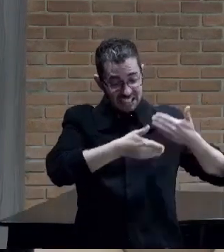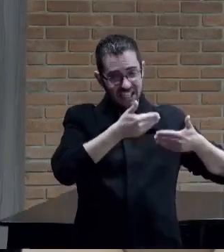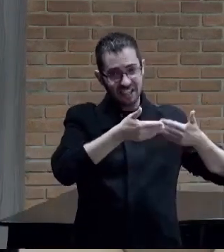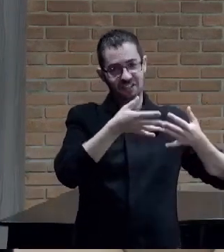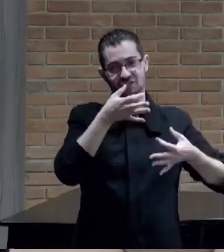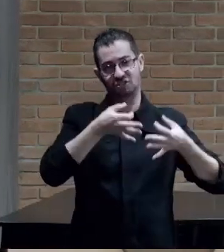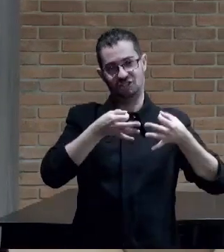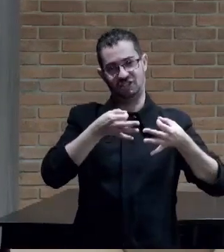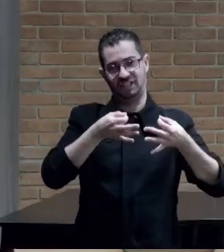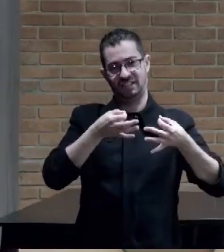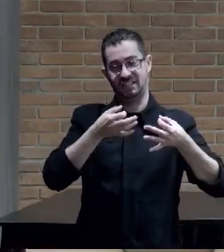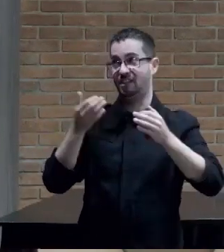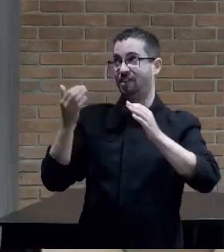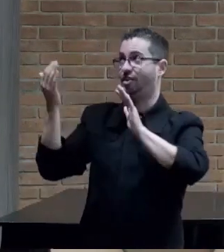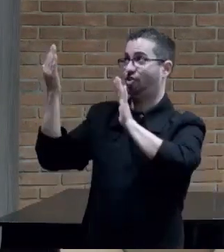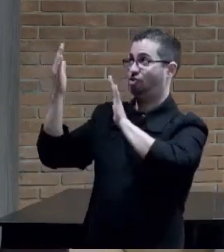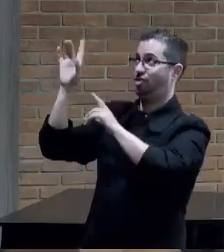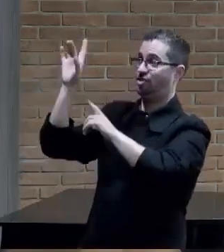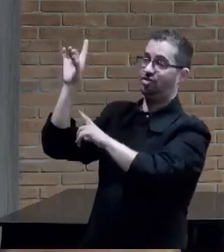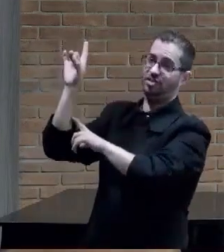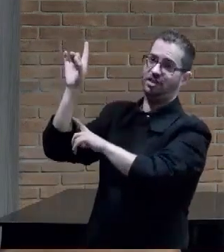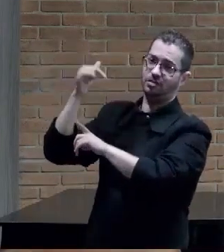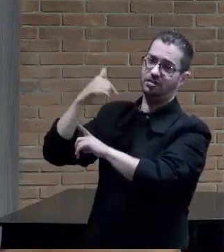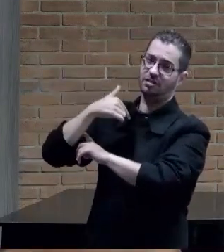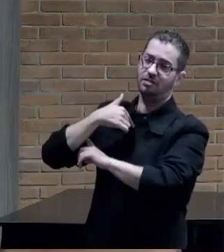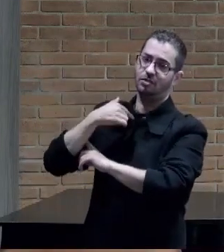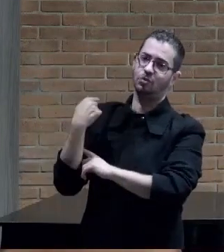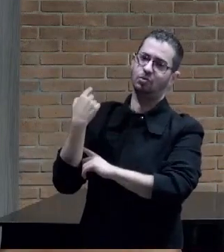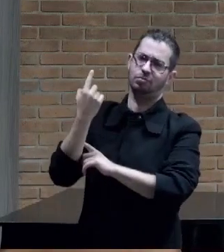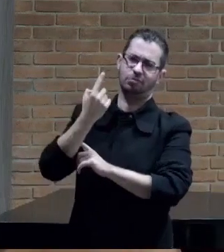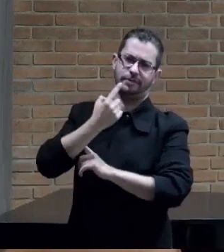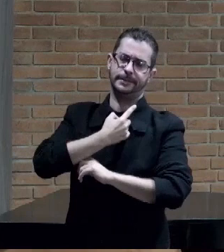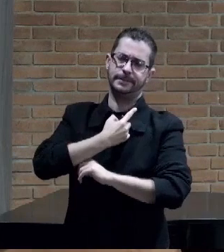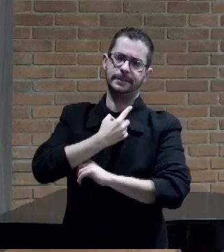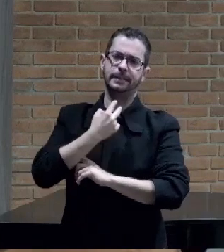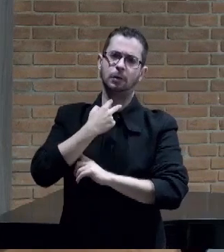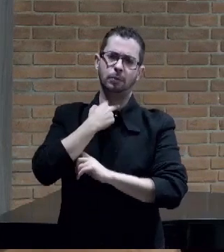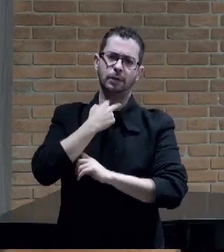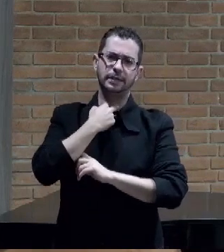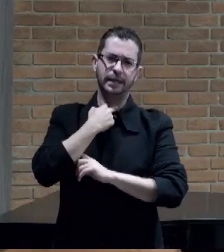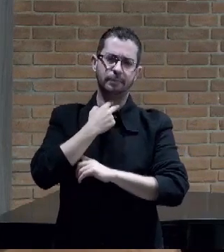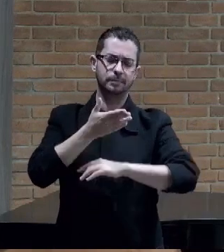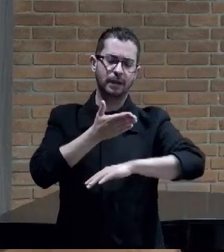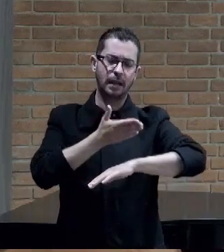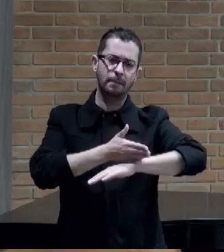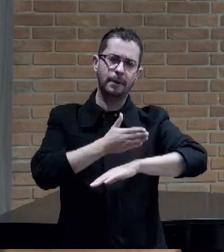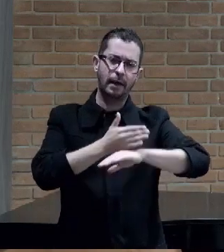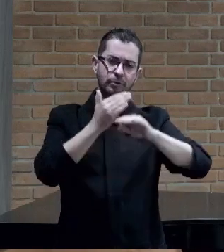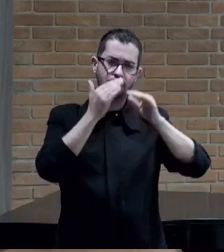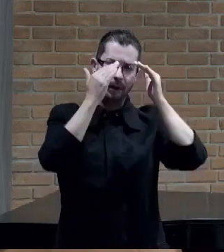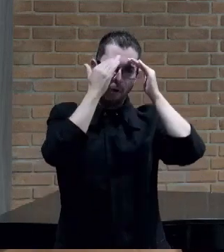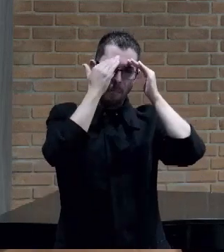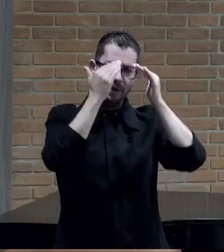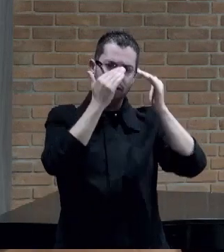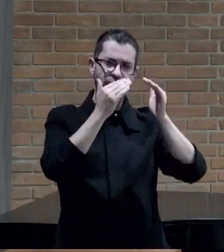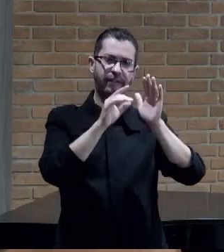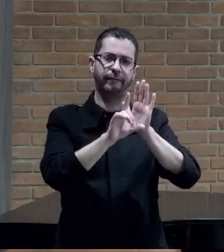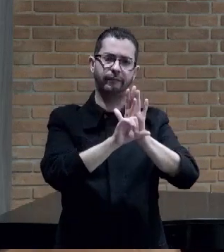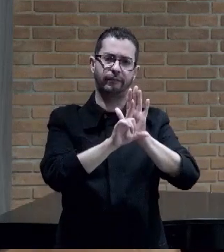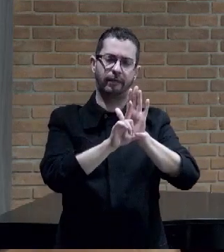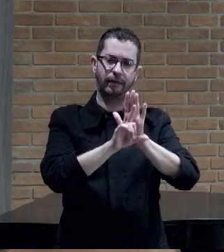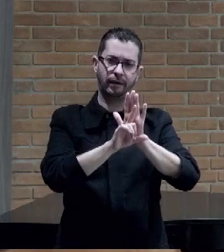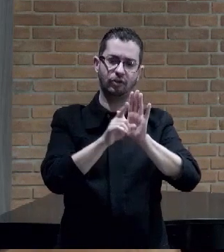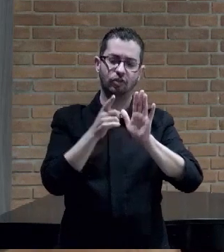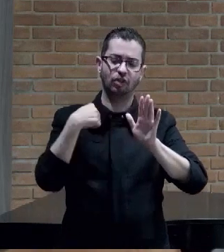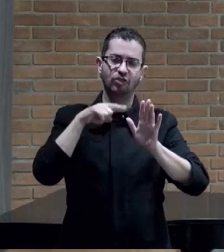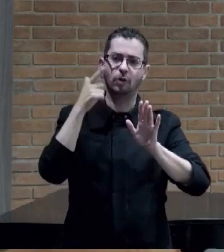de Deus. Nós não conseguimos, nem pela prática da lei, nós iríamos alcançar esse